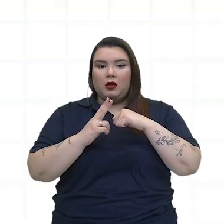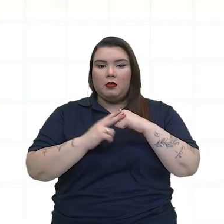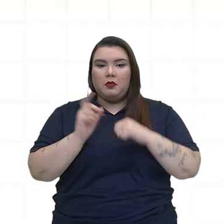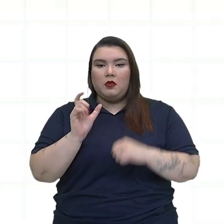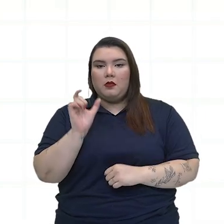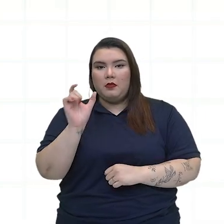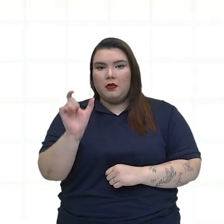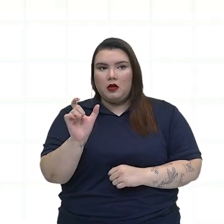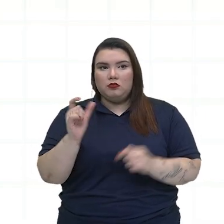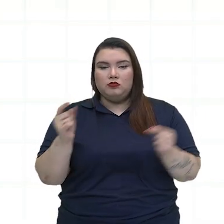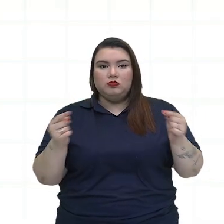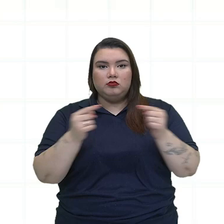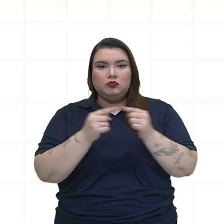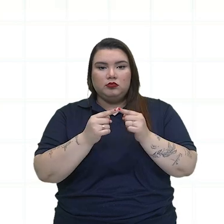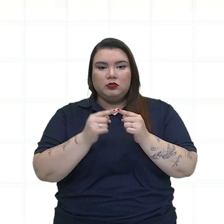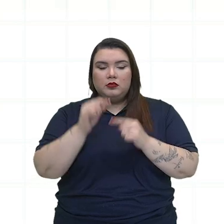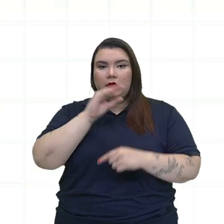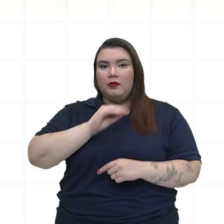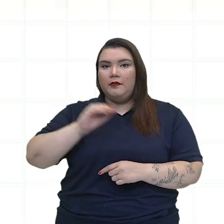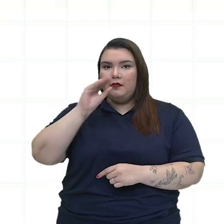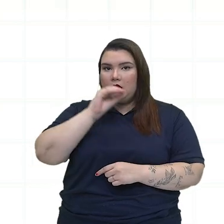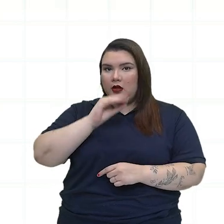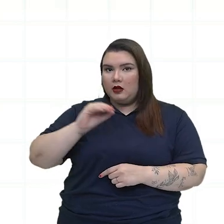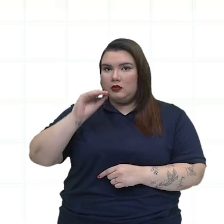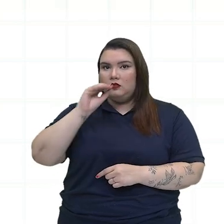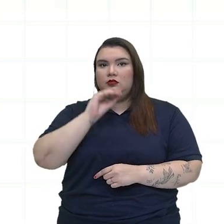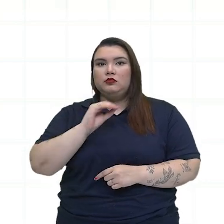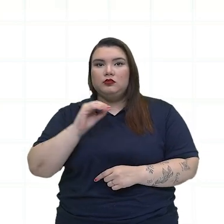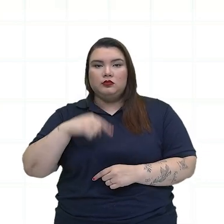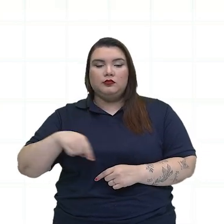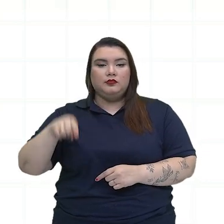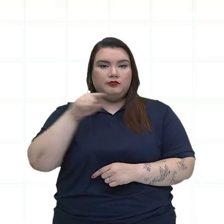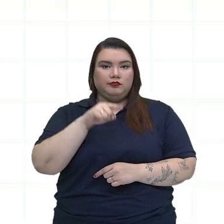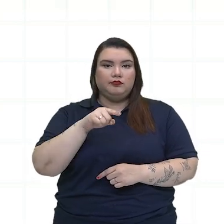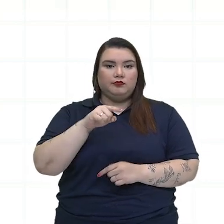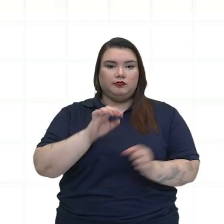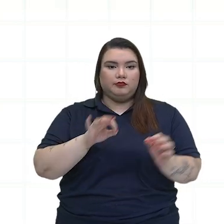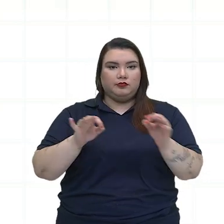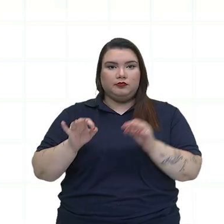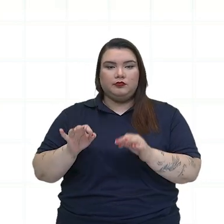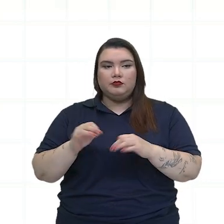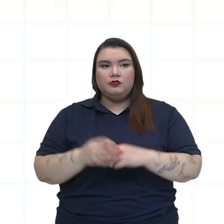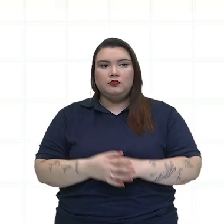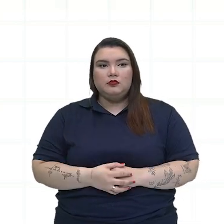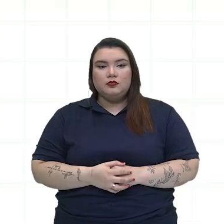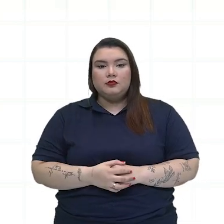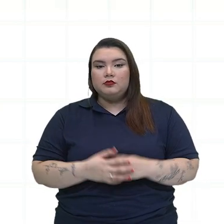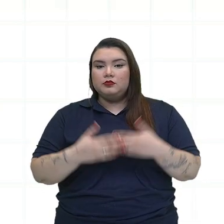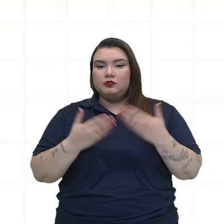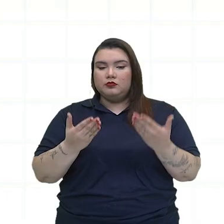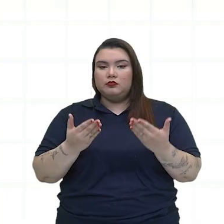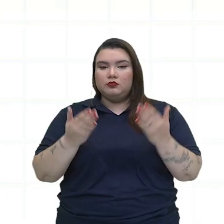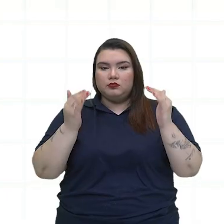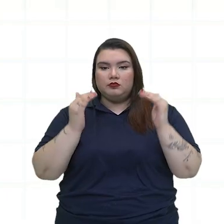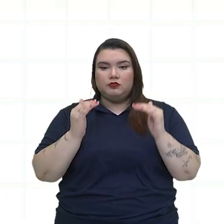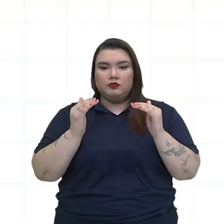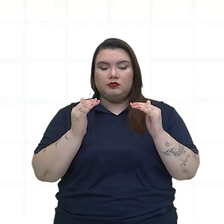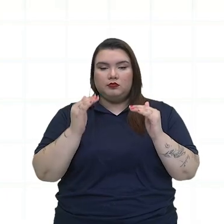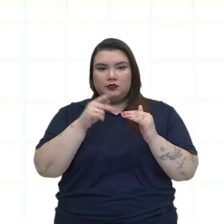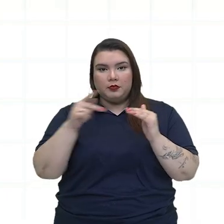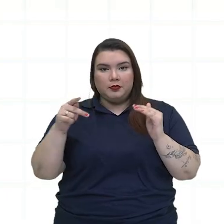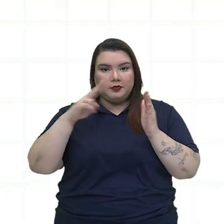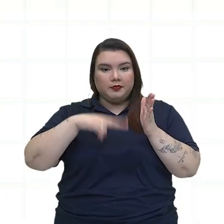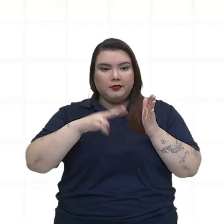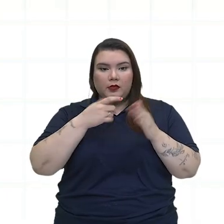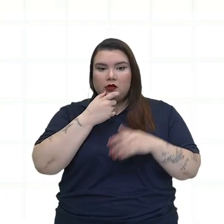parte da fala, do discurso, né? Daquilo que você fala. E aqui está dizendo, it is a